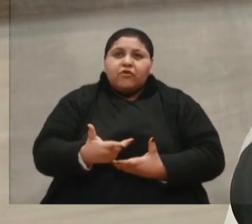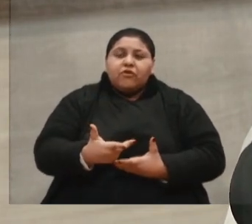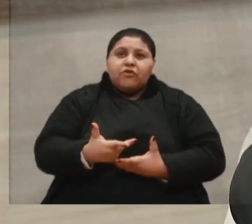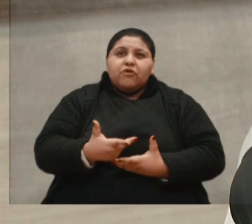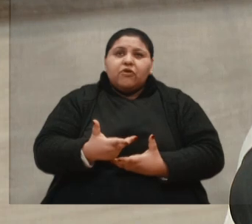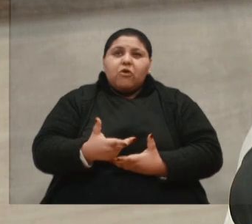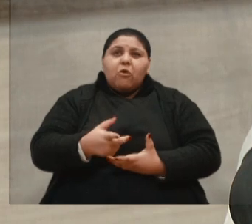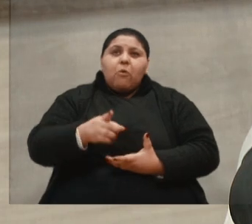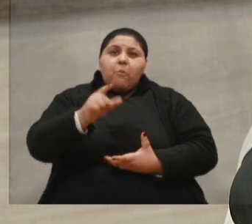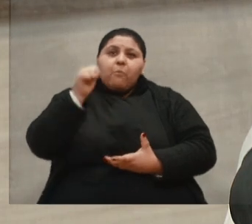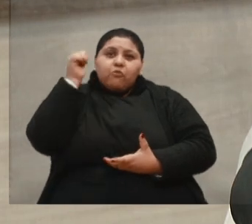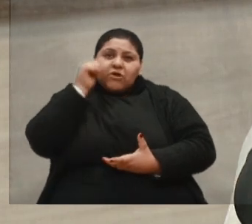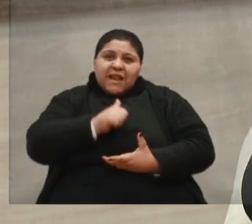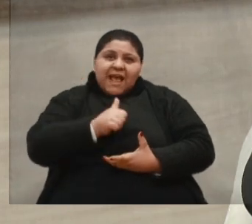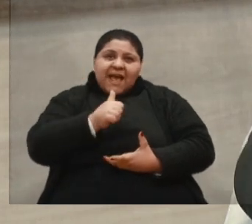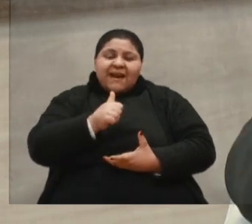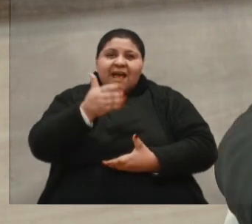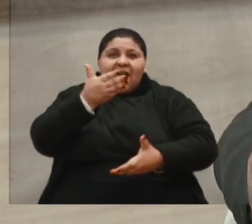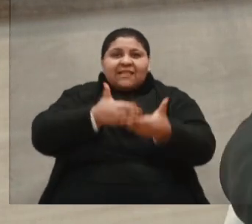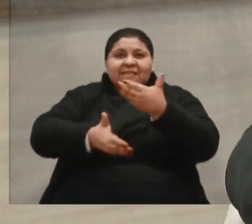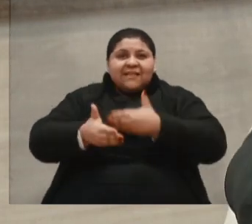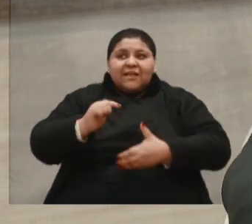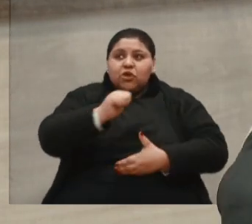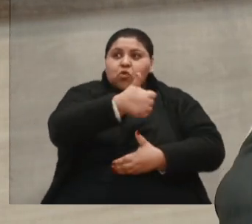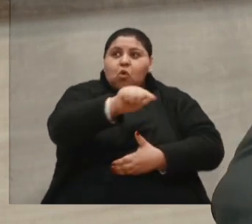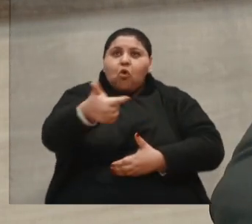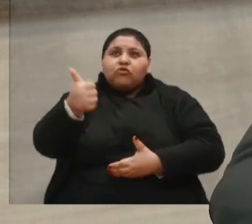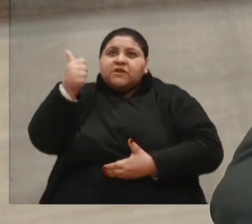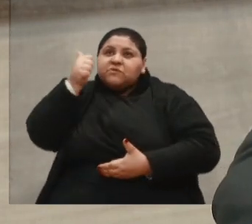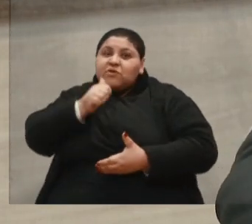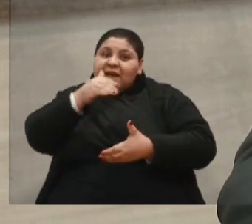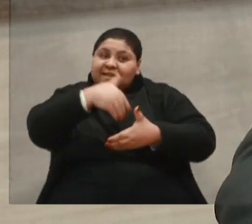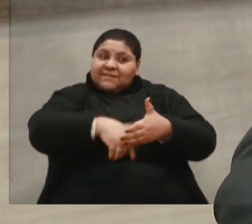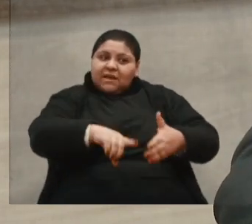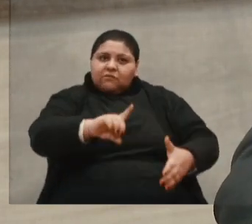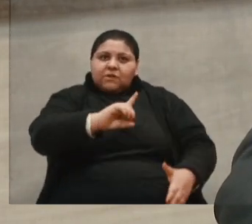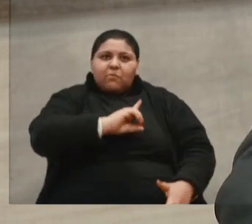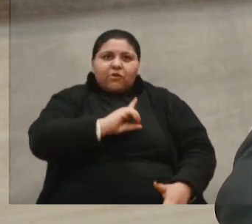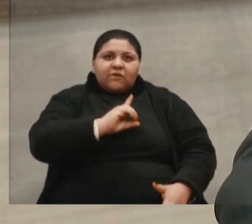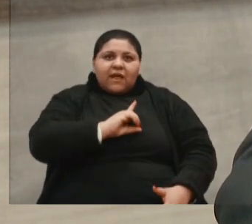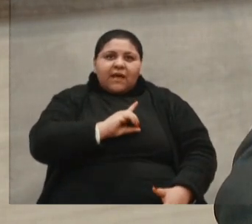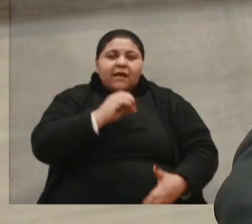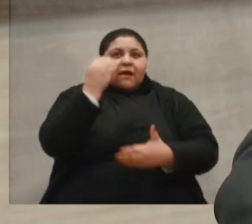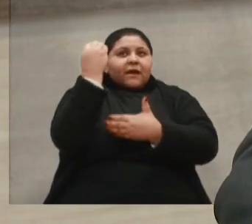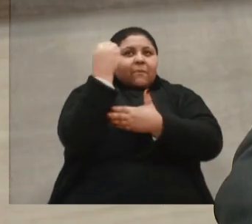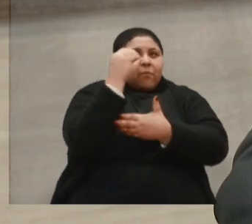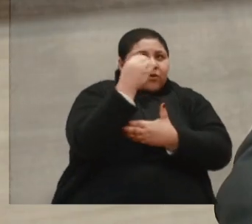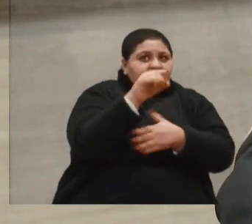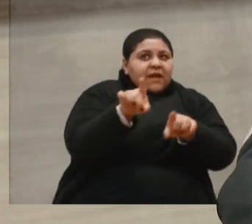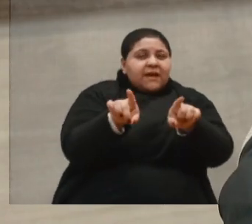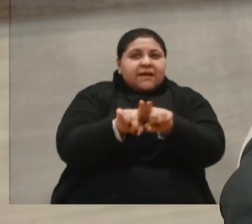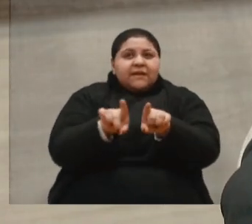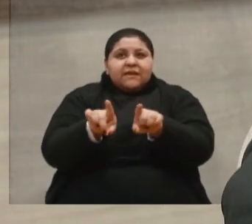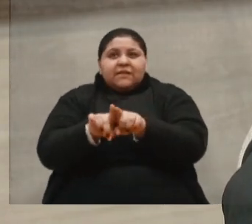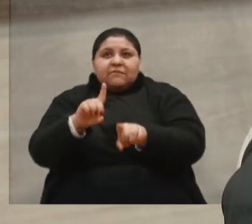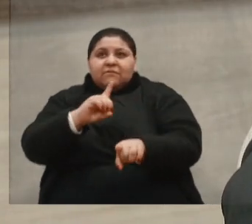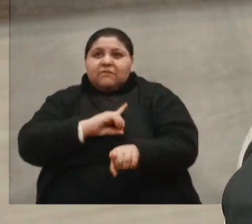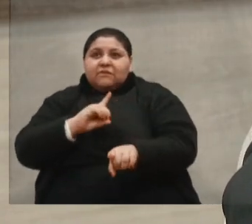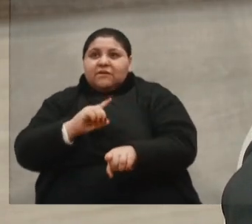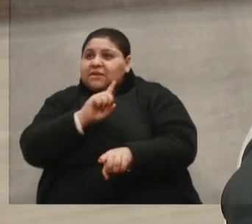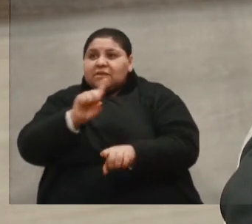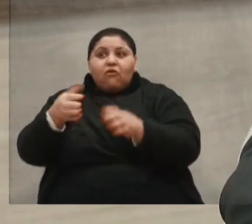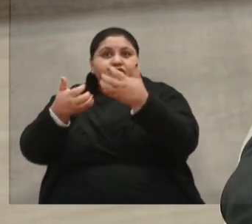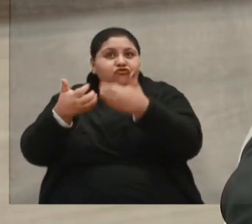de policiais servidoras para o atendimento da ocorrência, isso em Porto Alegre, na capital, e depois delegacias que